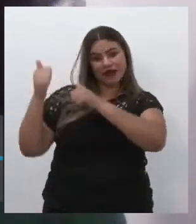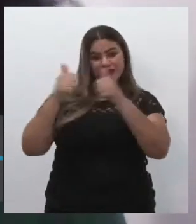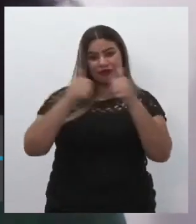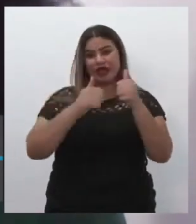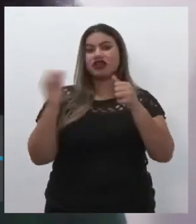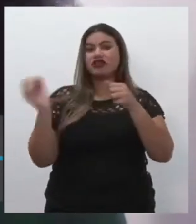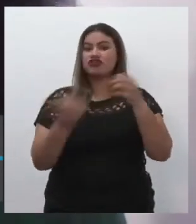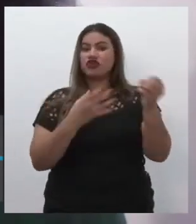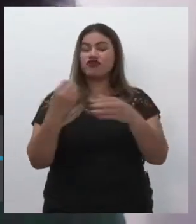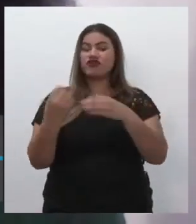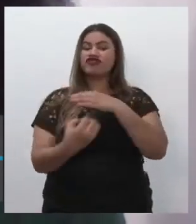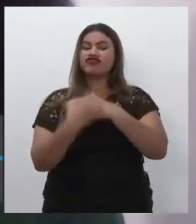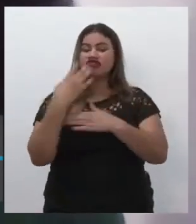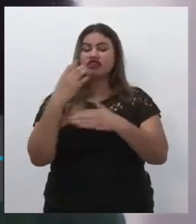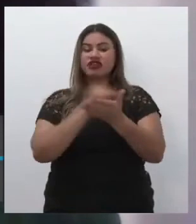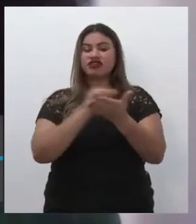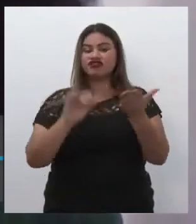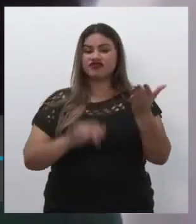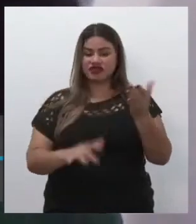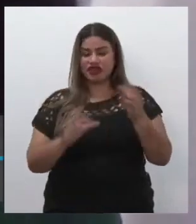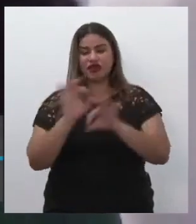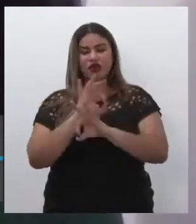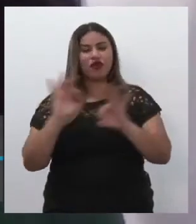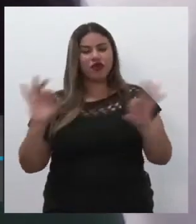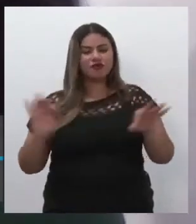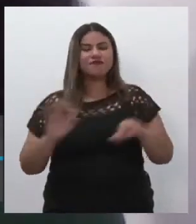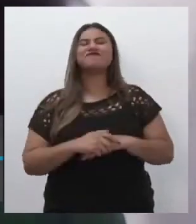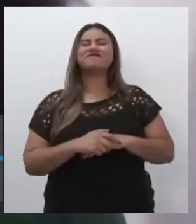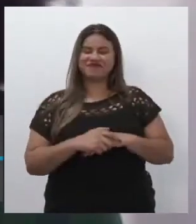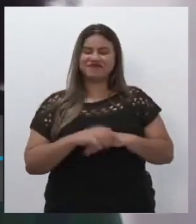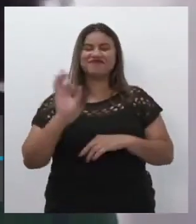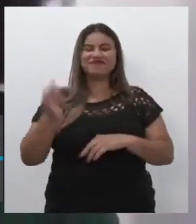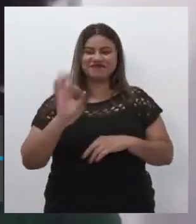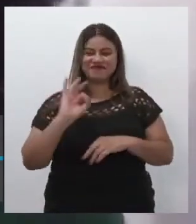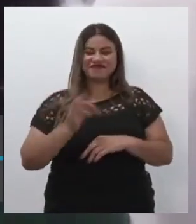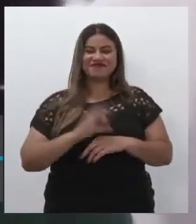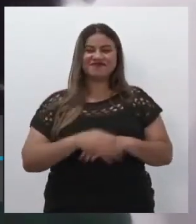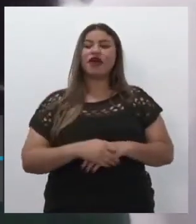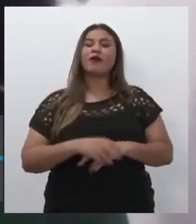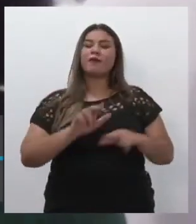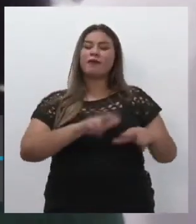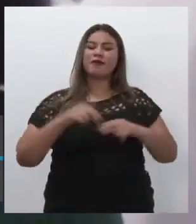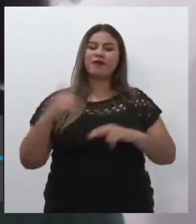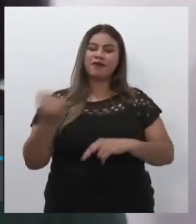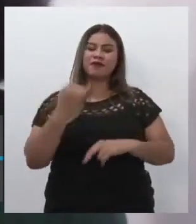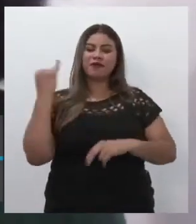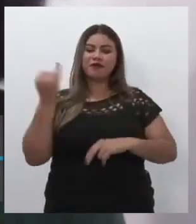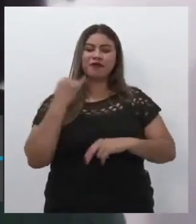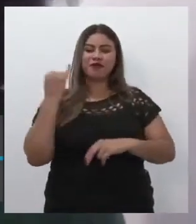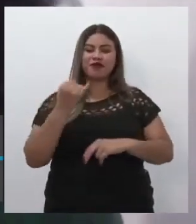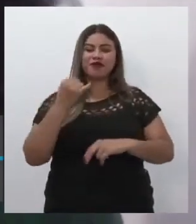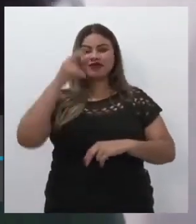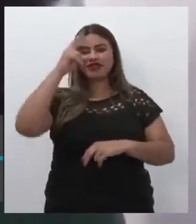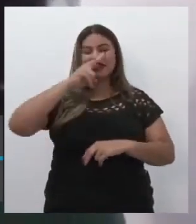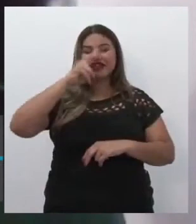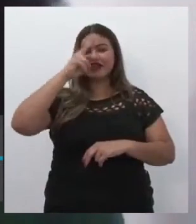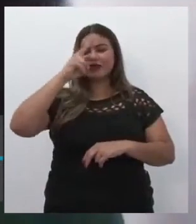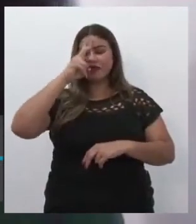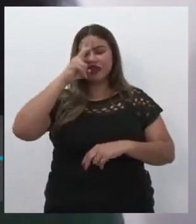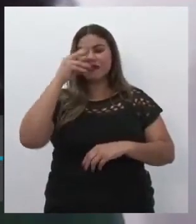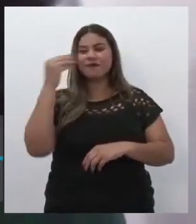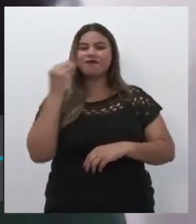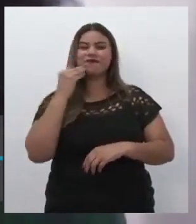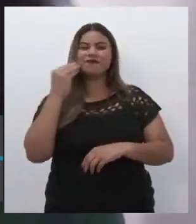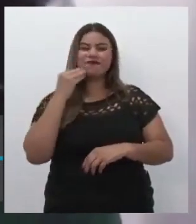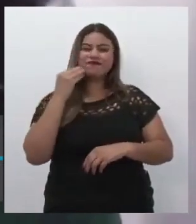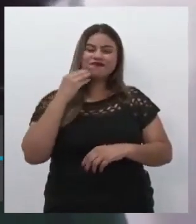novas sugestões de atividades. É isso mesmo, professora Claudete. É muito importante assim, lembrar, né, buscar nas